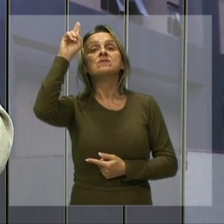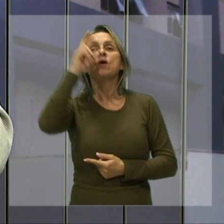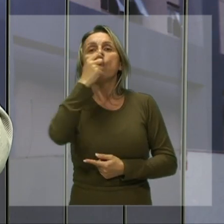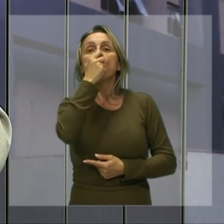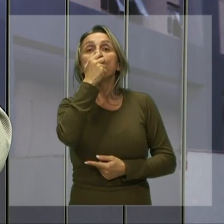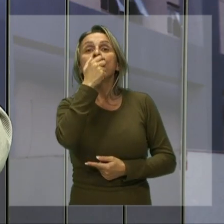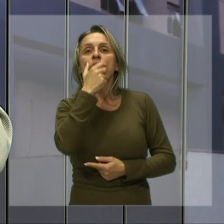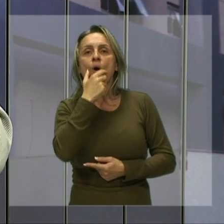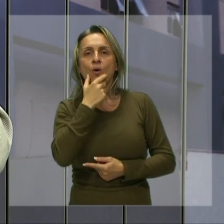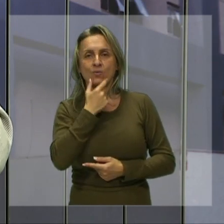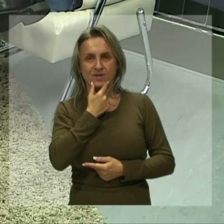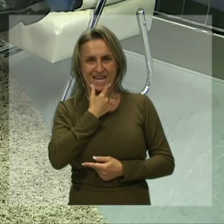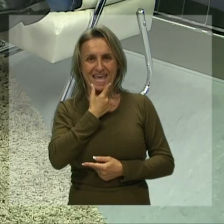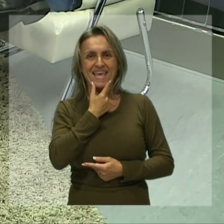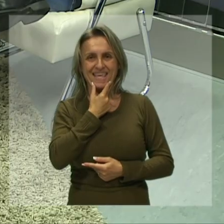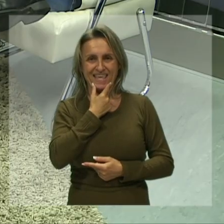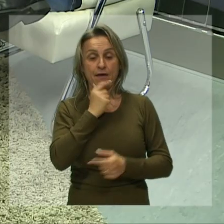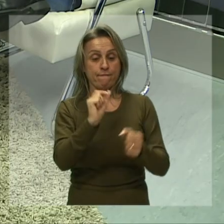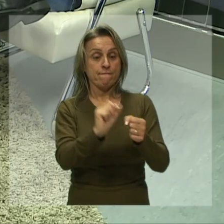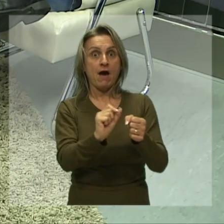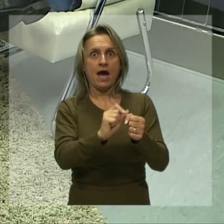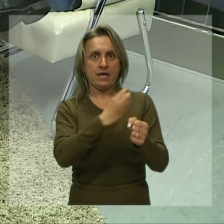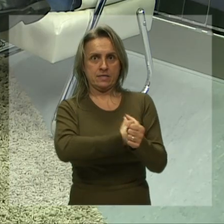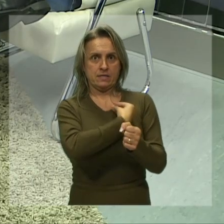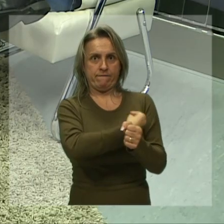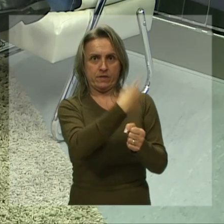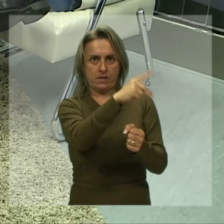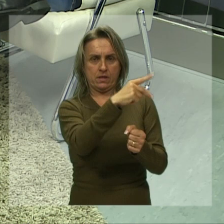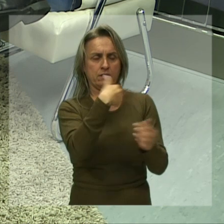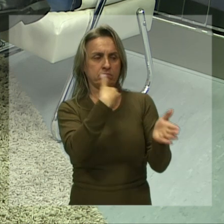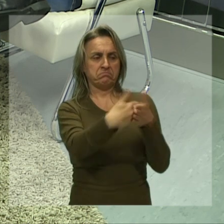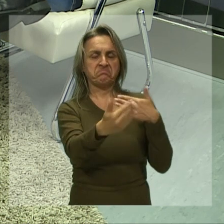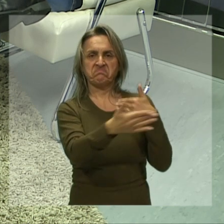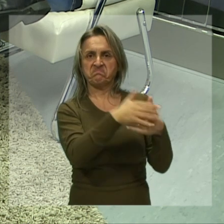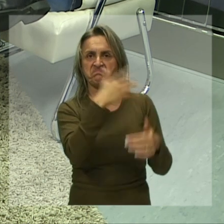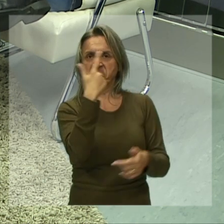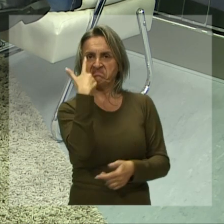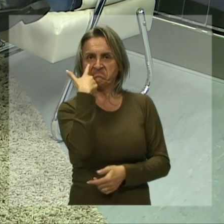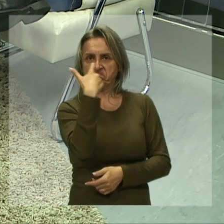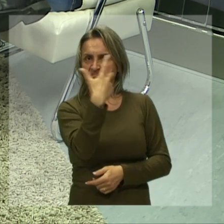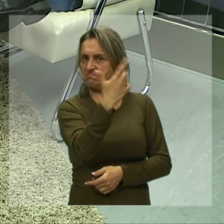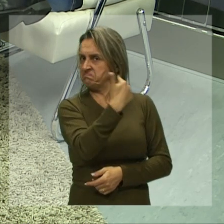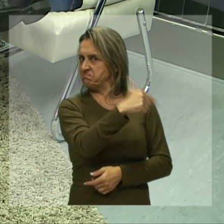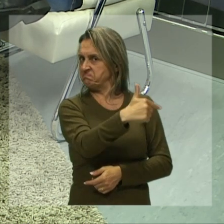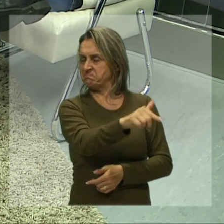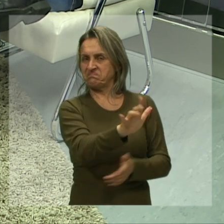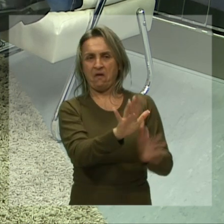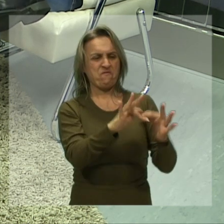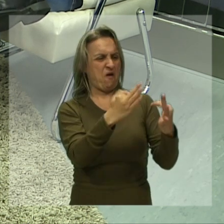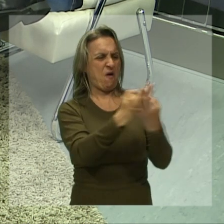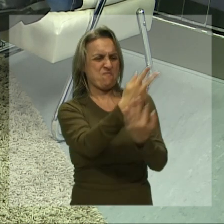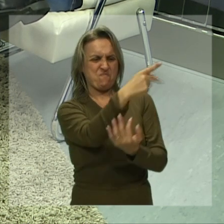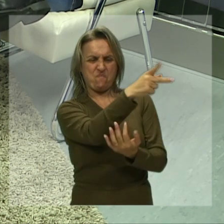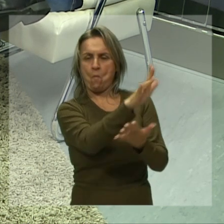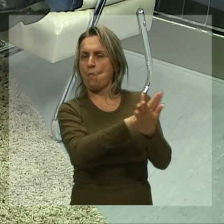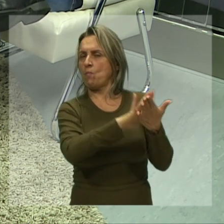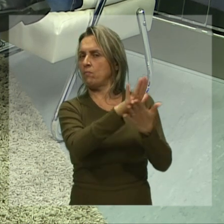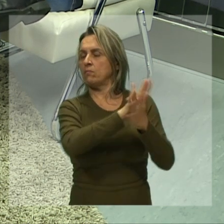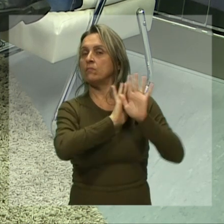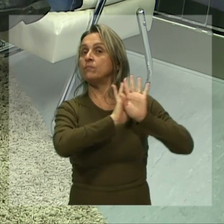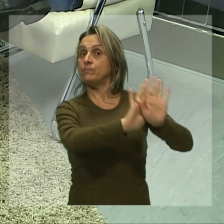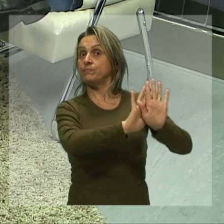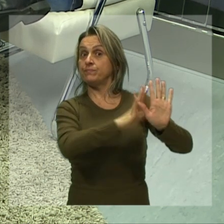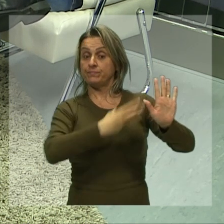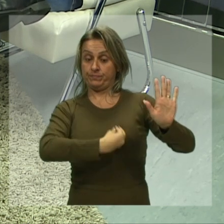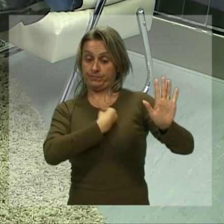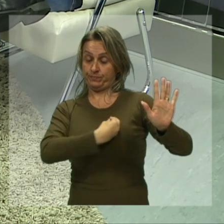vida dele não me interessa. O que o senhor Volney Morastoni faz, o que a família dele faz, não me interessa. A vida particular